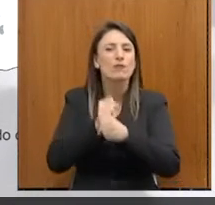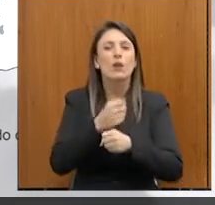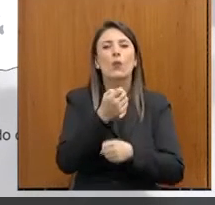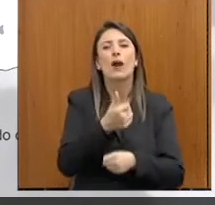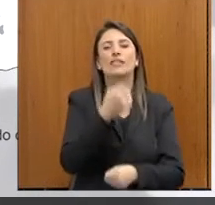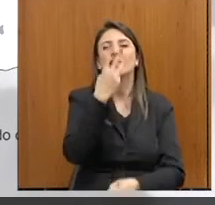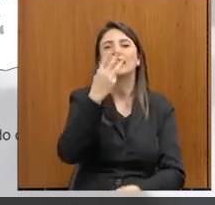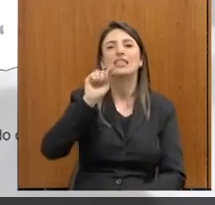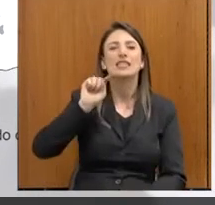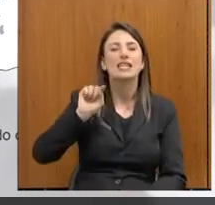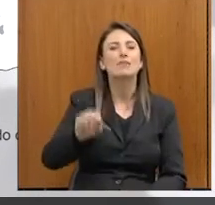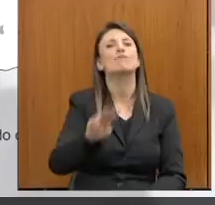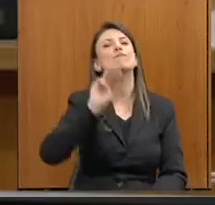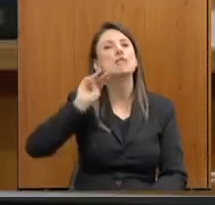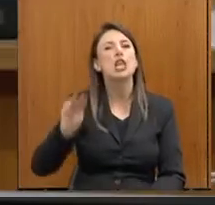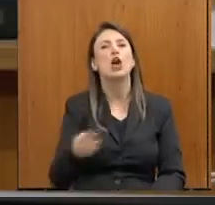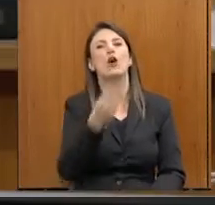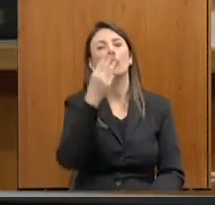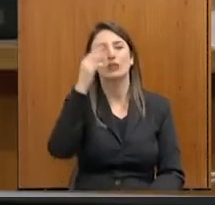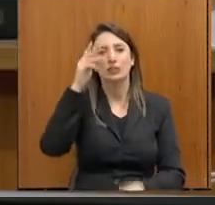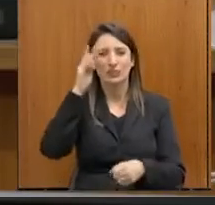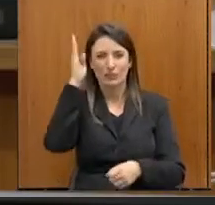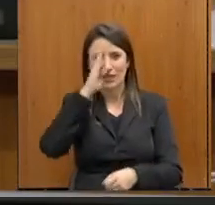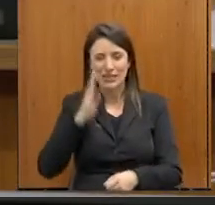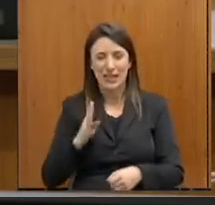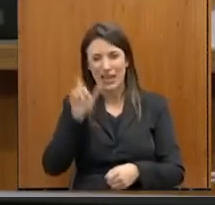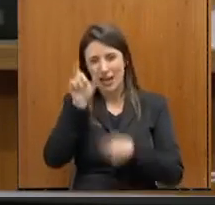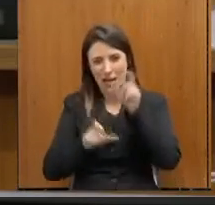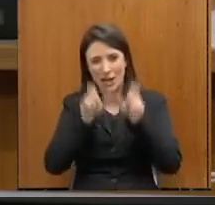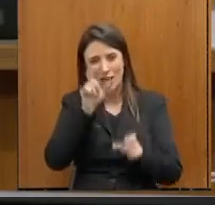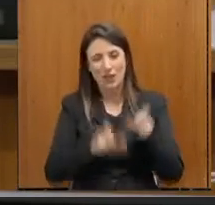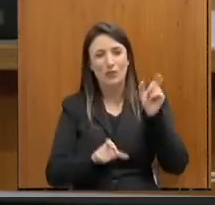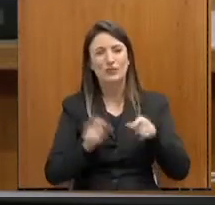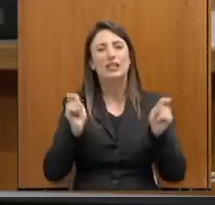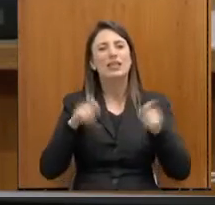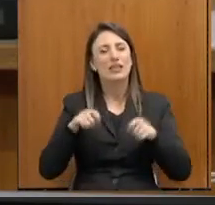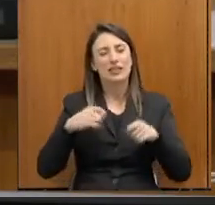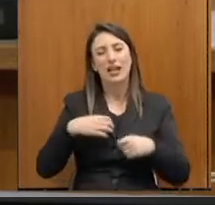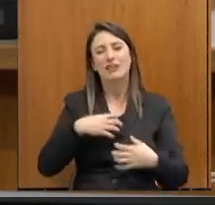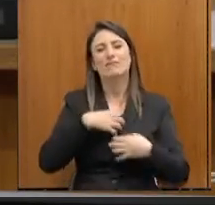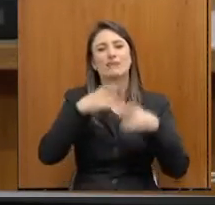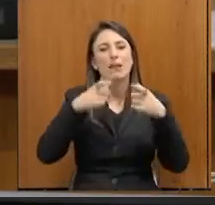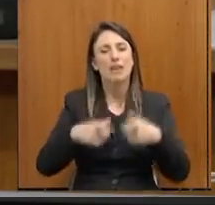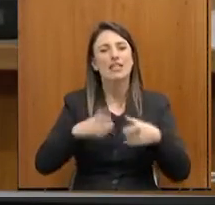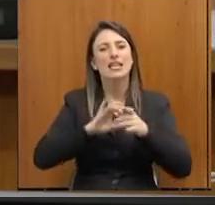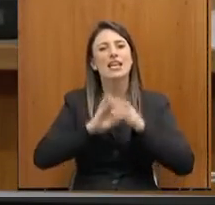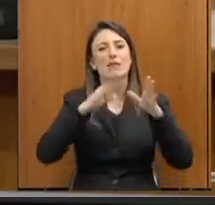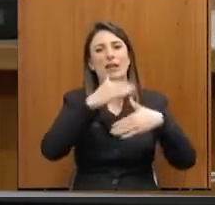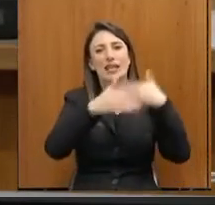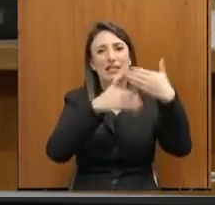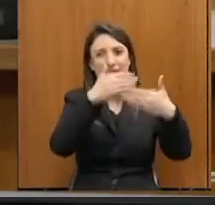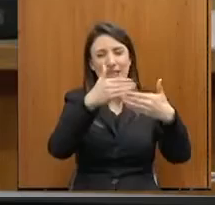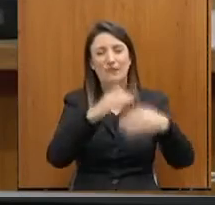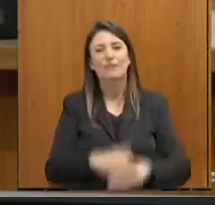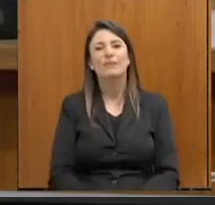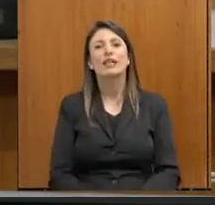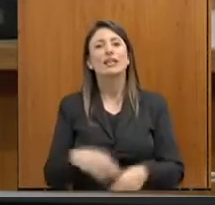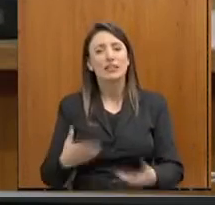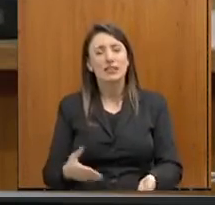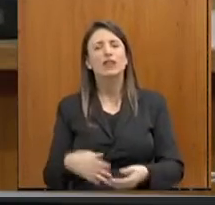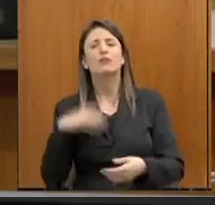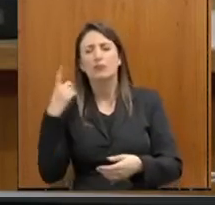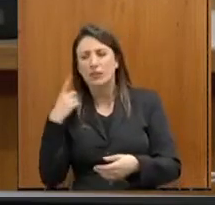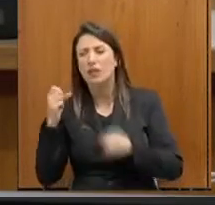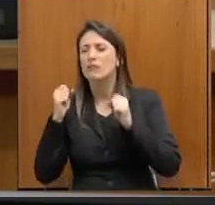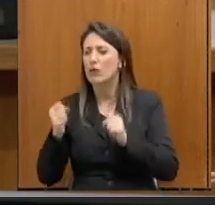ambiente livre para crescer senhores deputados dessa casa podem nos chamar pode organizar é